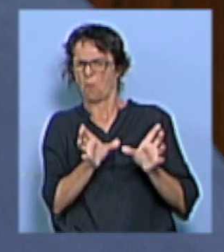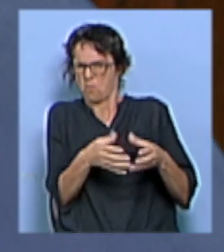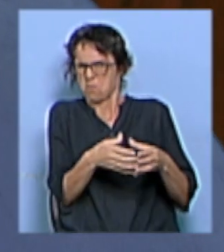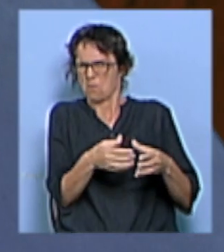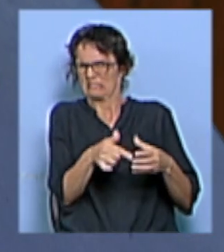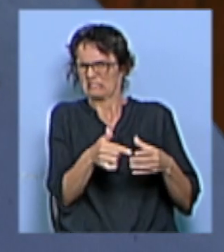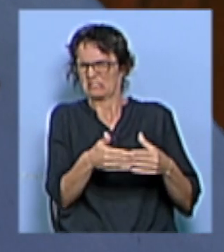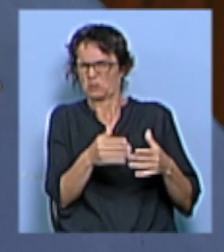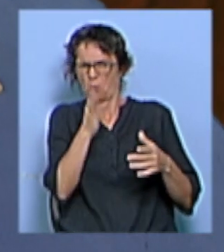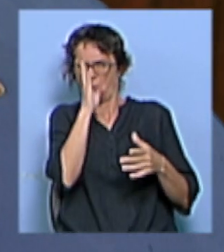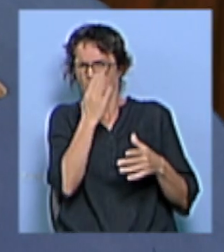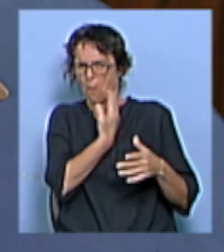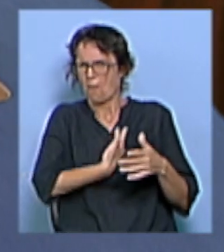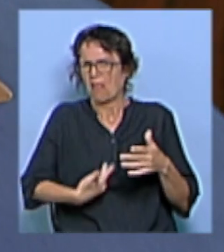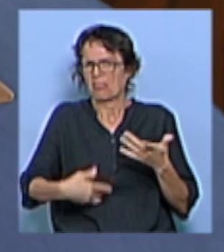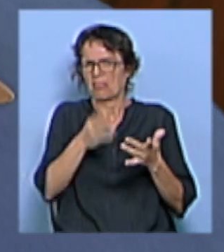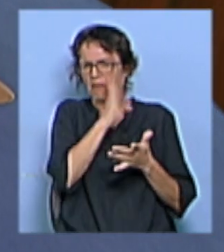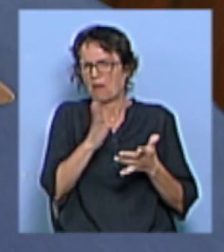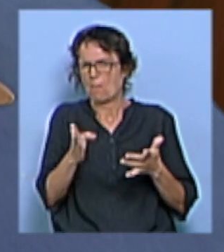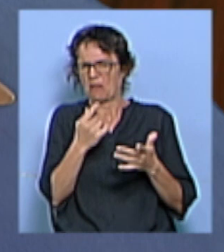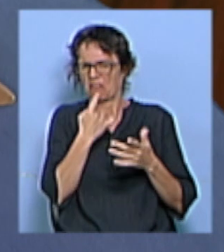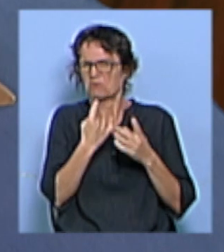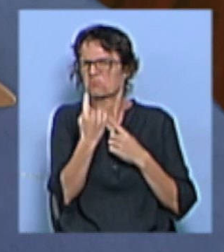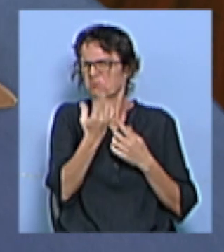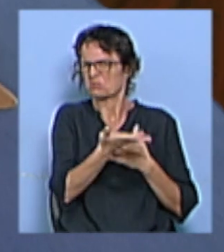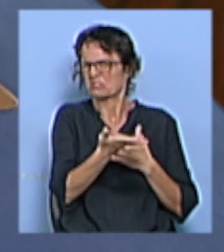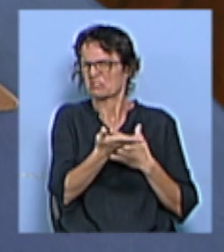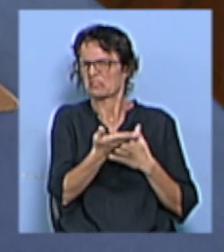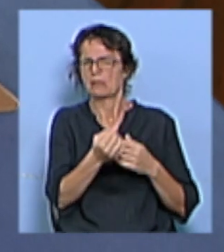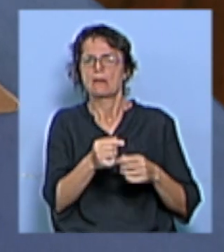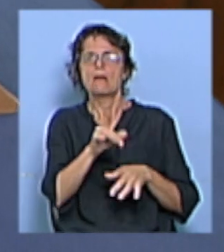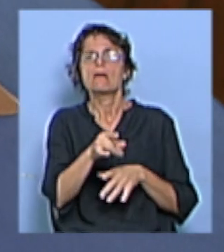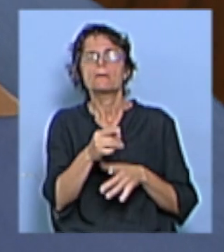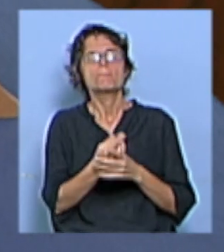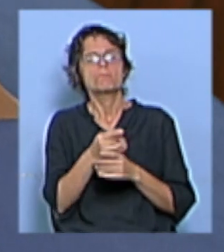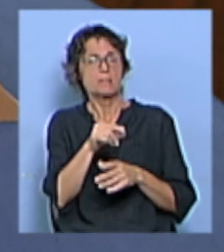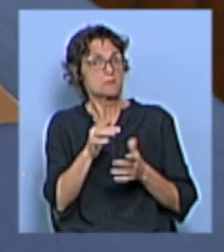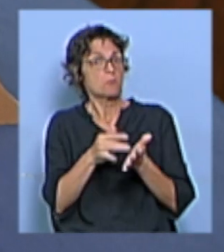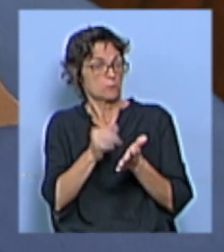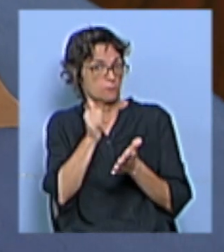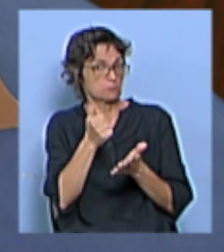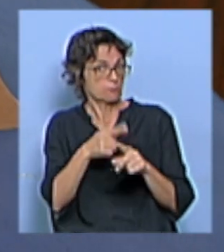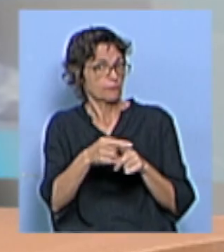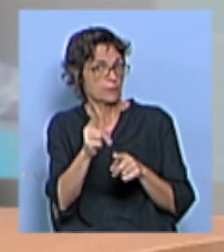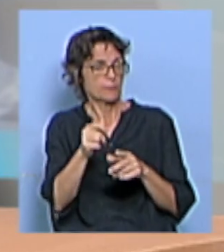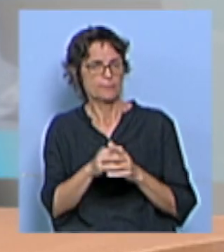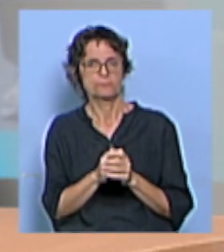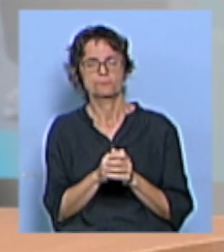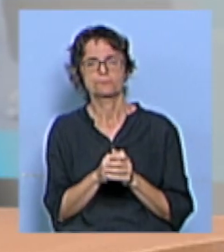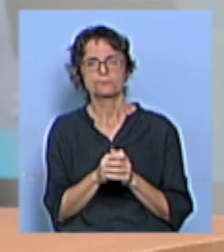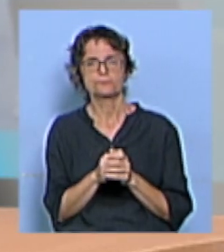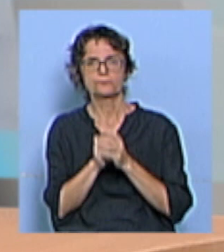os cristãos. É um livro maravilhoso, é um livro que realmente vale a pena. E já agora fazia uma sugestão também